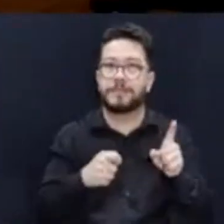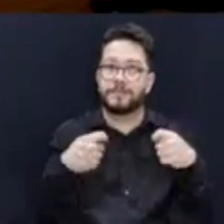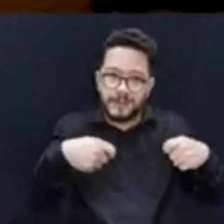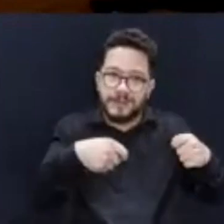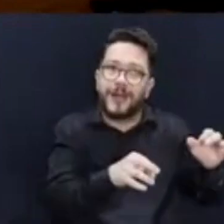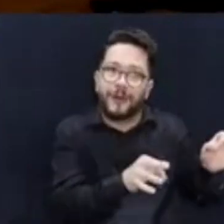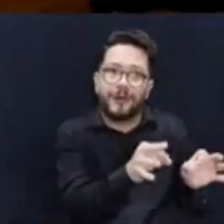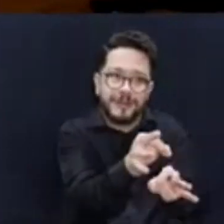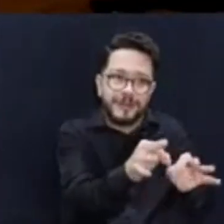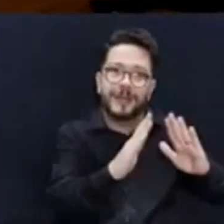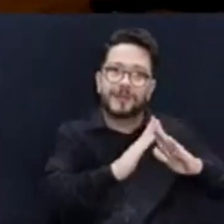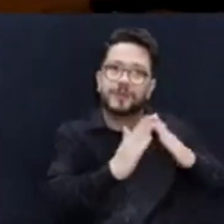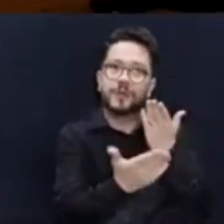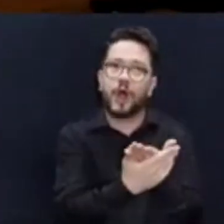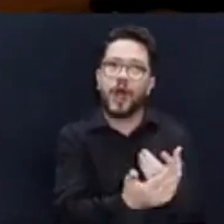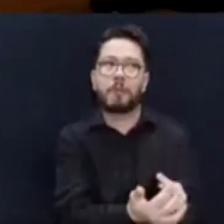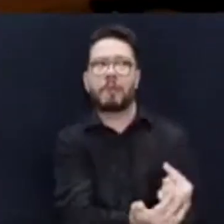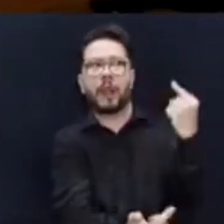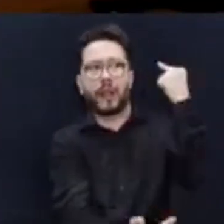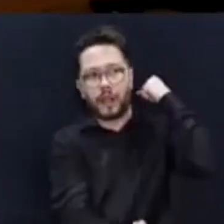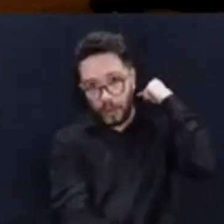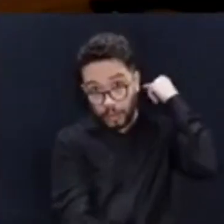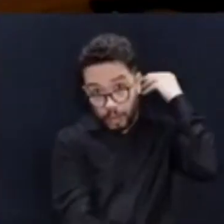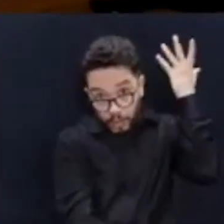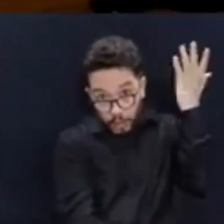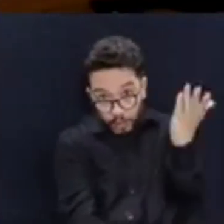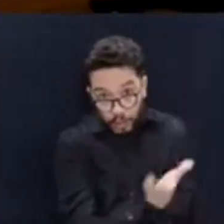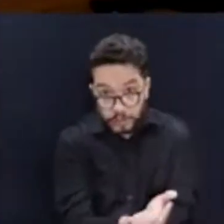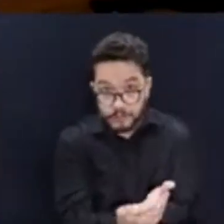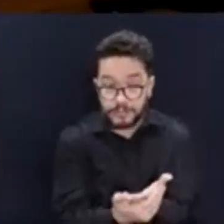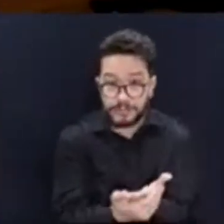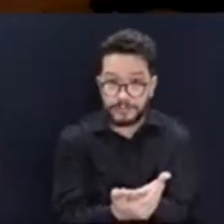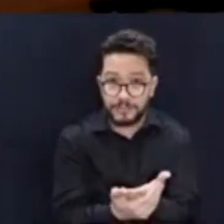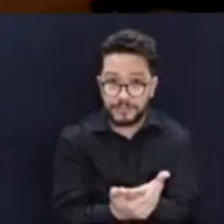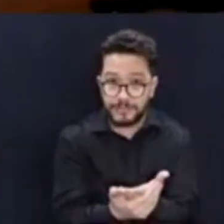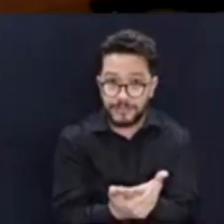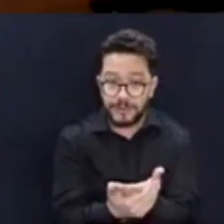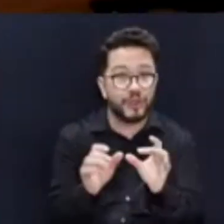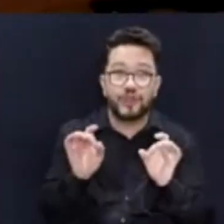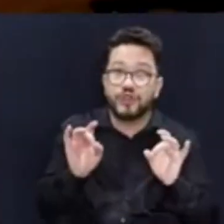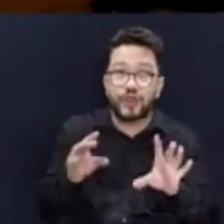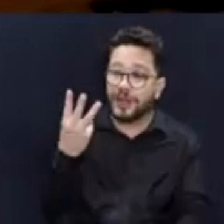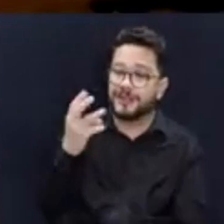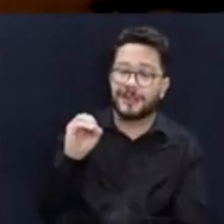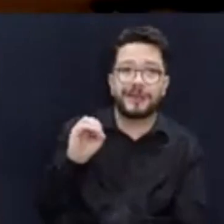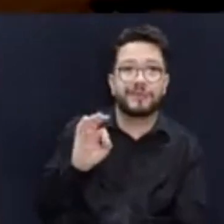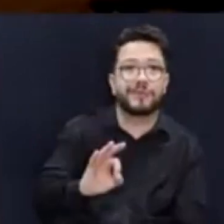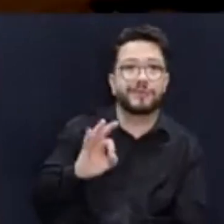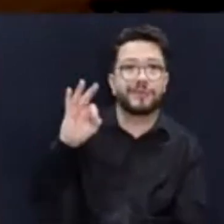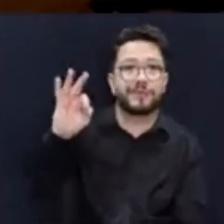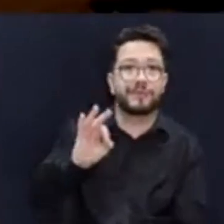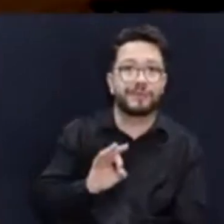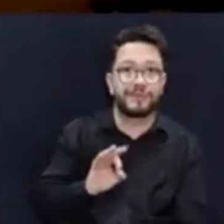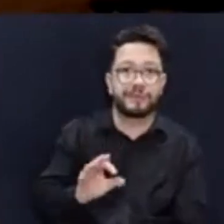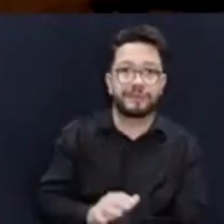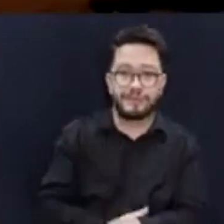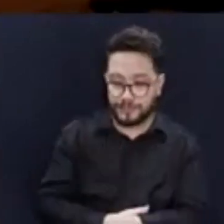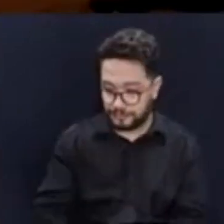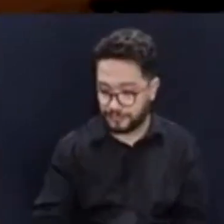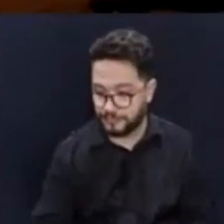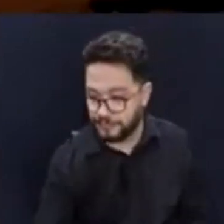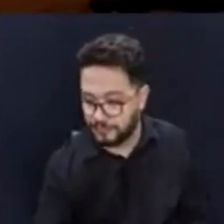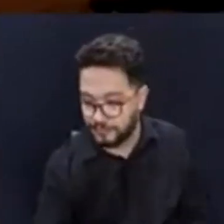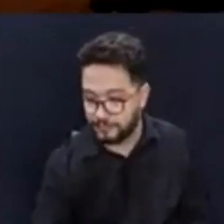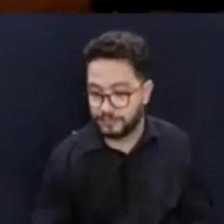retomada das aulas com trinta por cento da capacidade e nem assim a Secretaria Municipal de